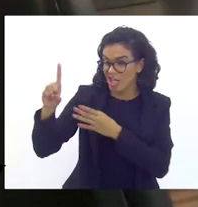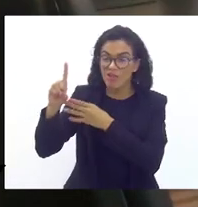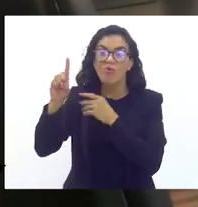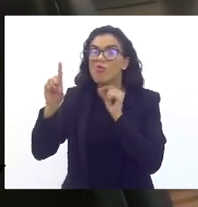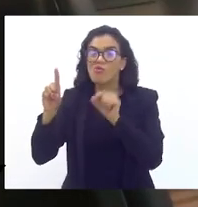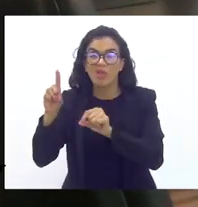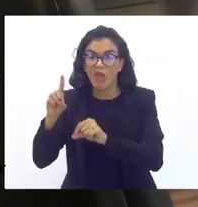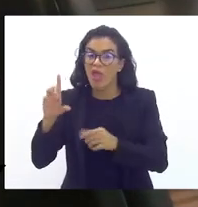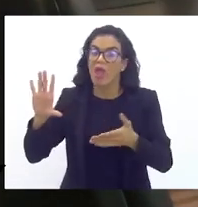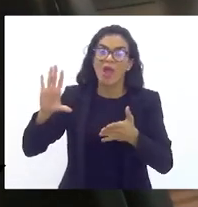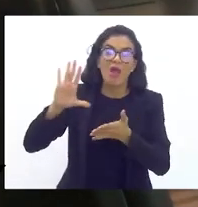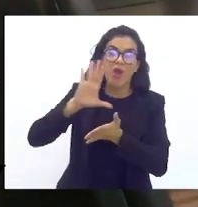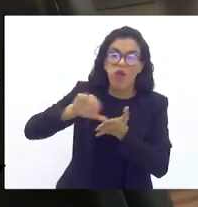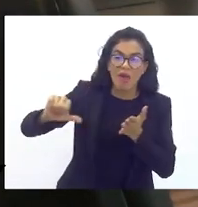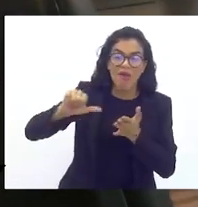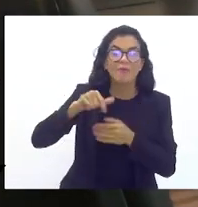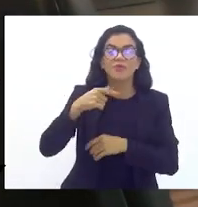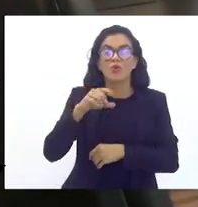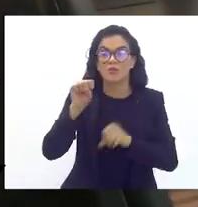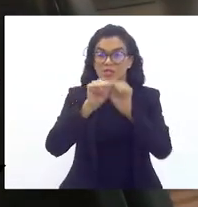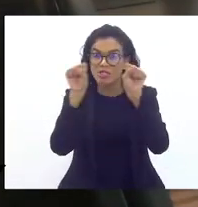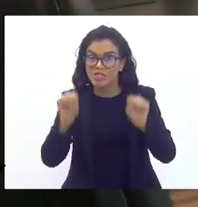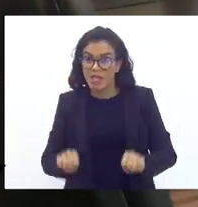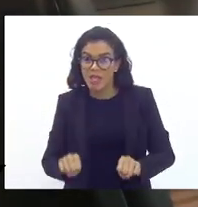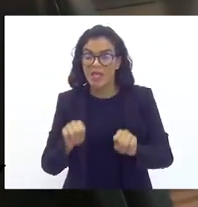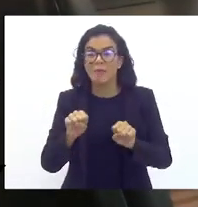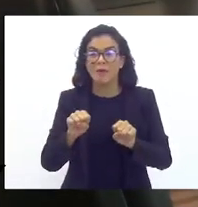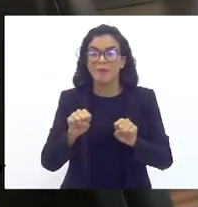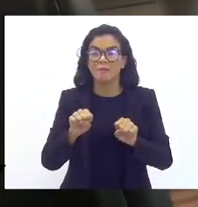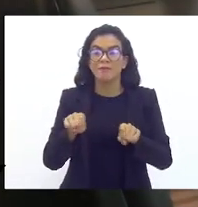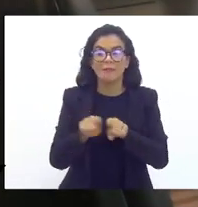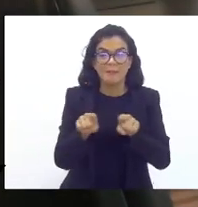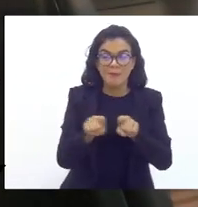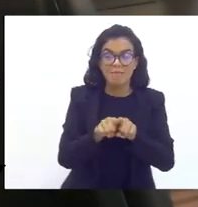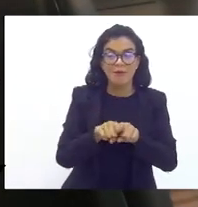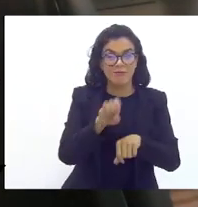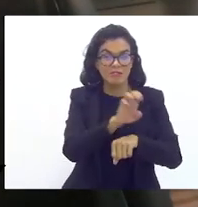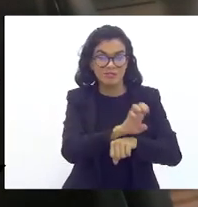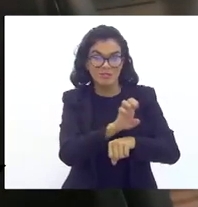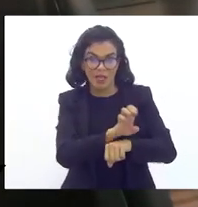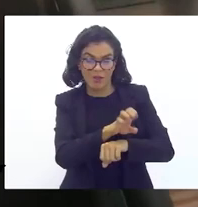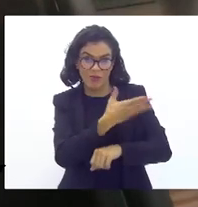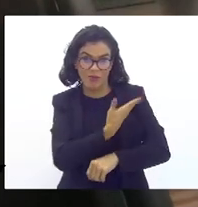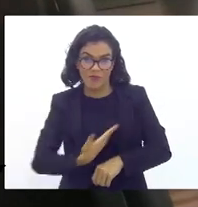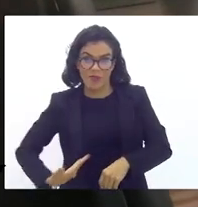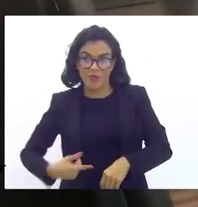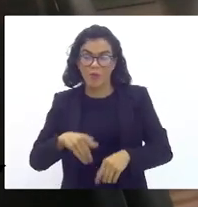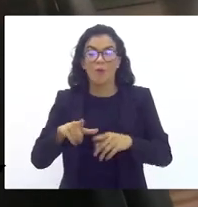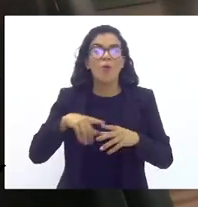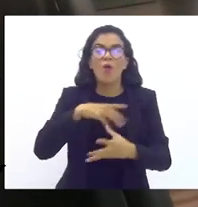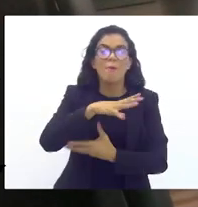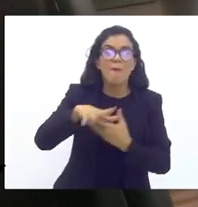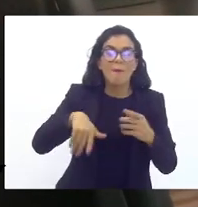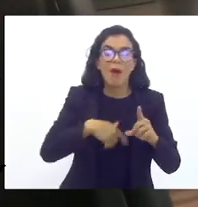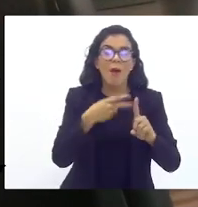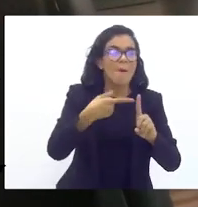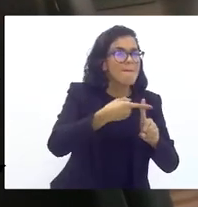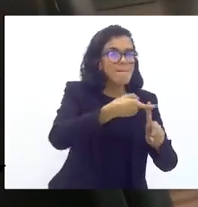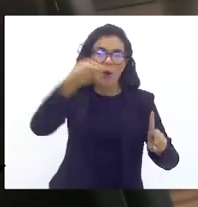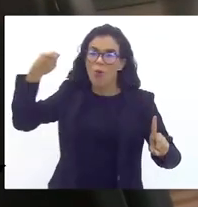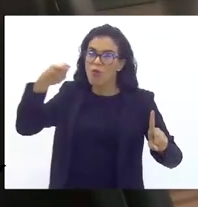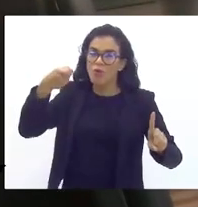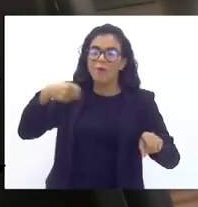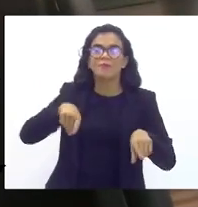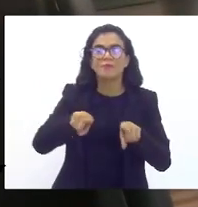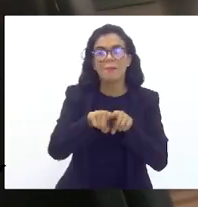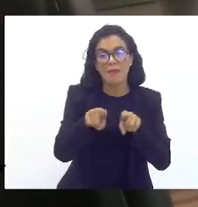nossos discurso o sistema o sistema o estado né fez um golpe de estado que às vezes